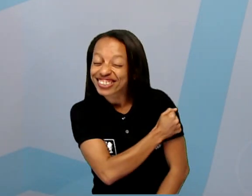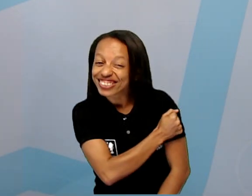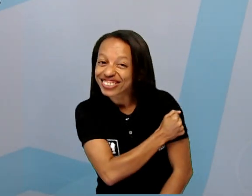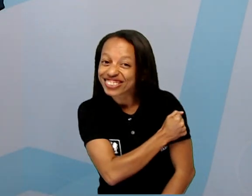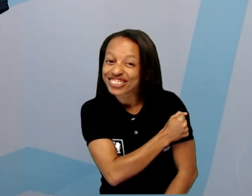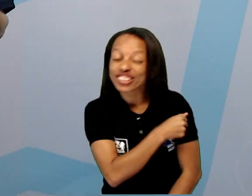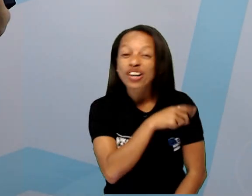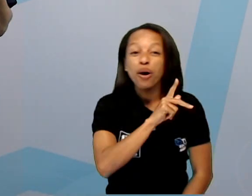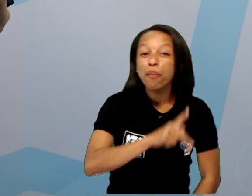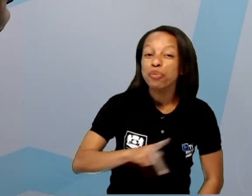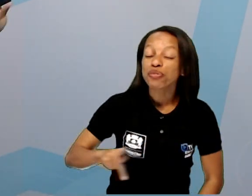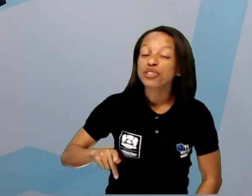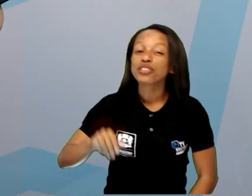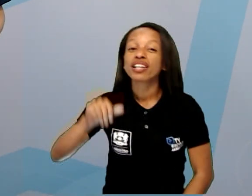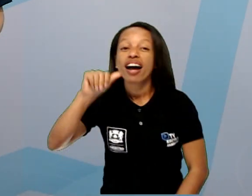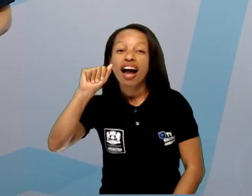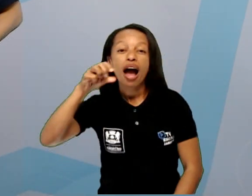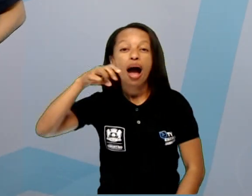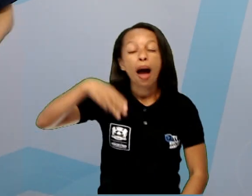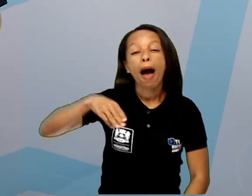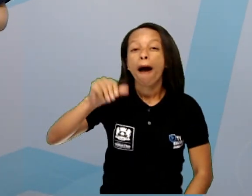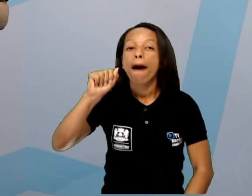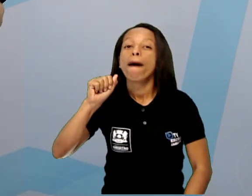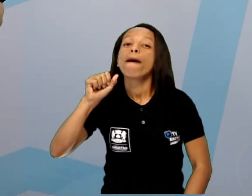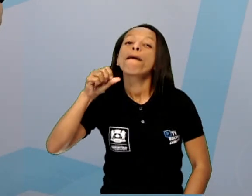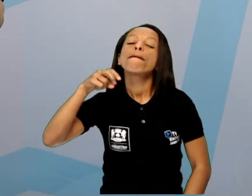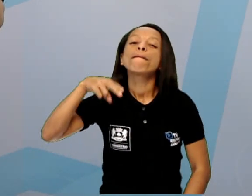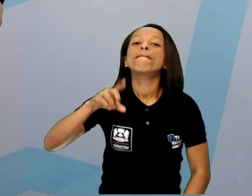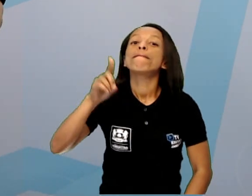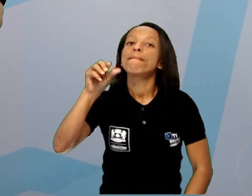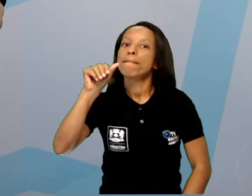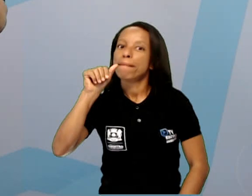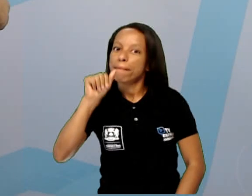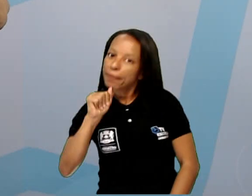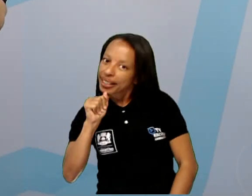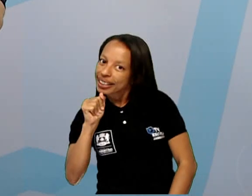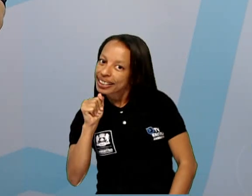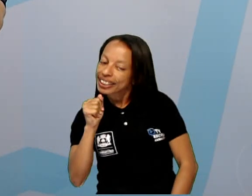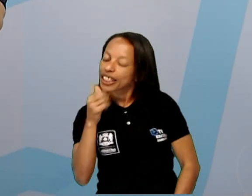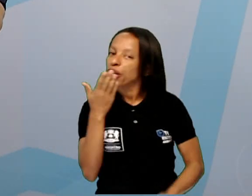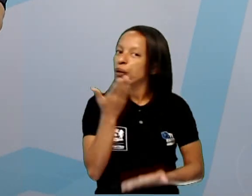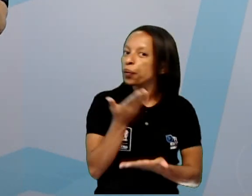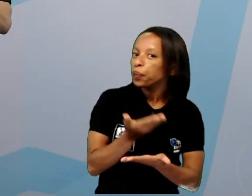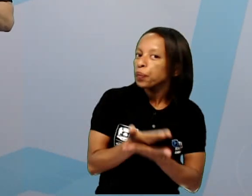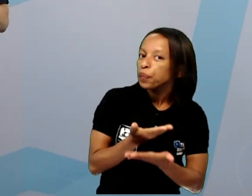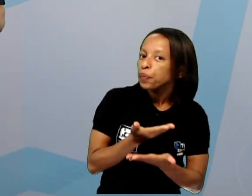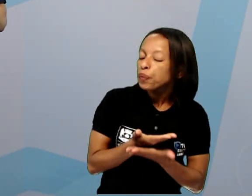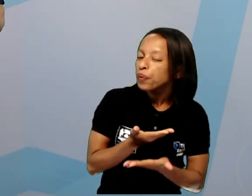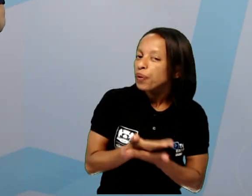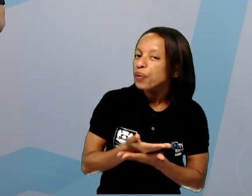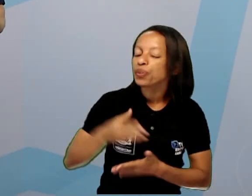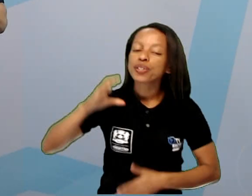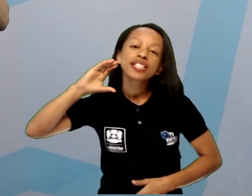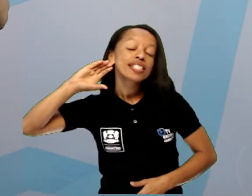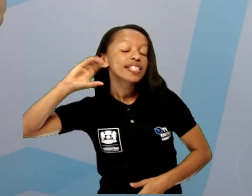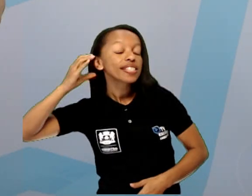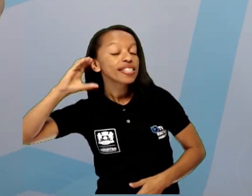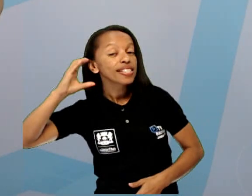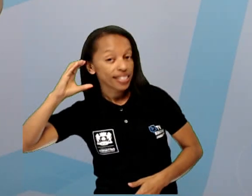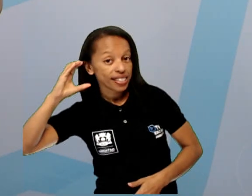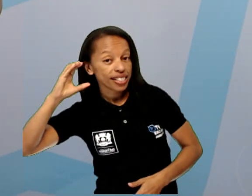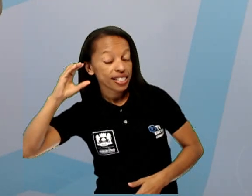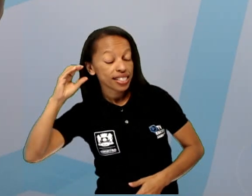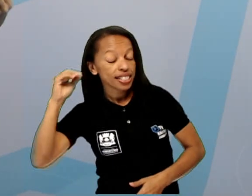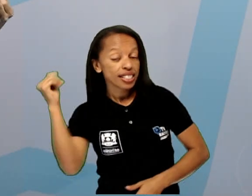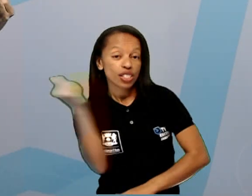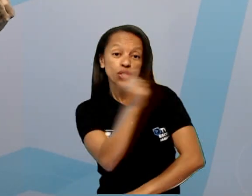pessoal! Eu sou a professora Amanda Cisneiros e trago para vocês mais um componente curricular de ciências para os alunos